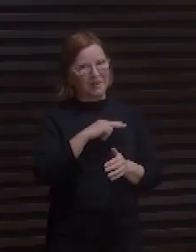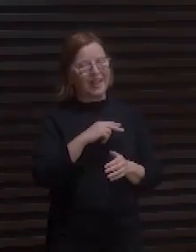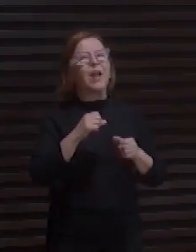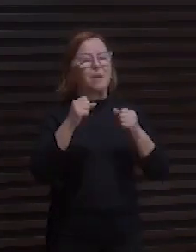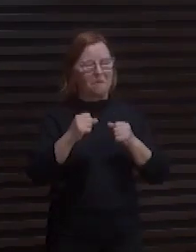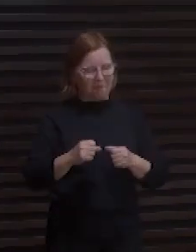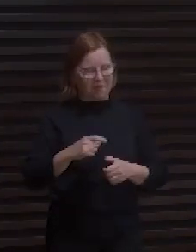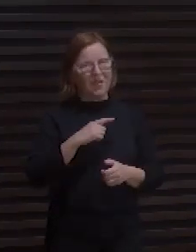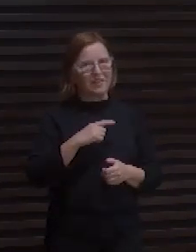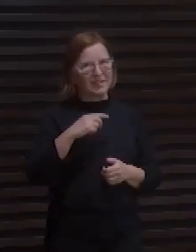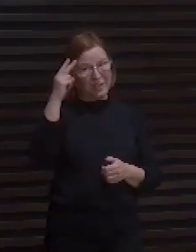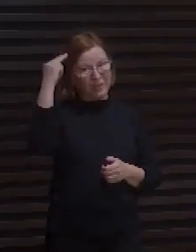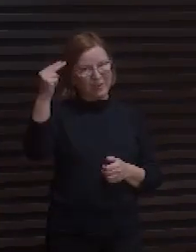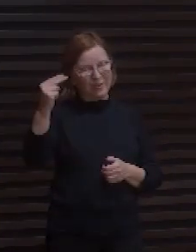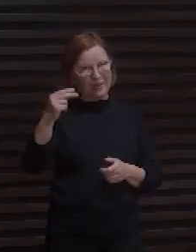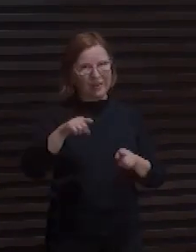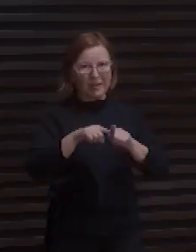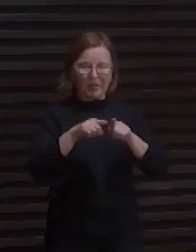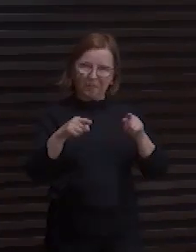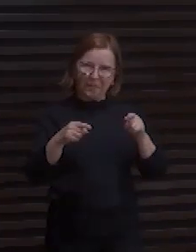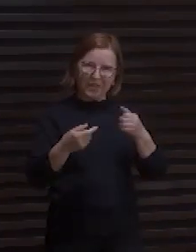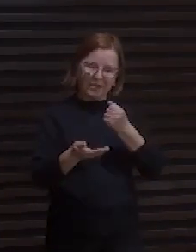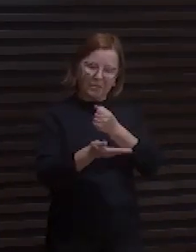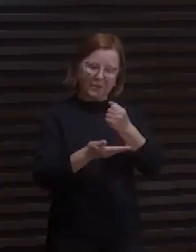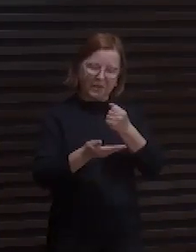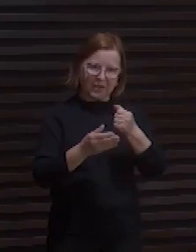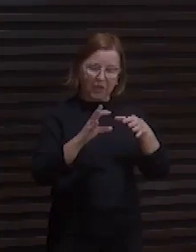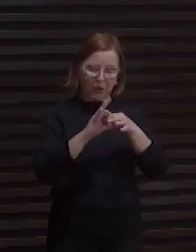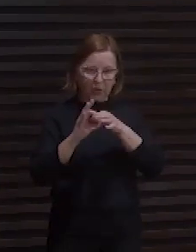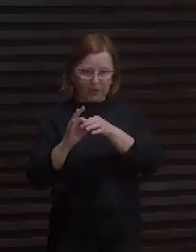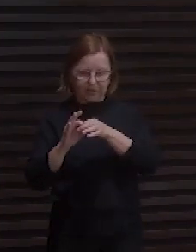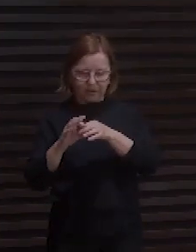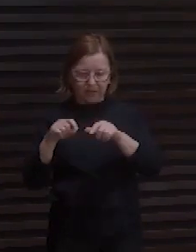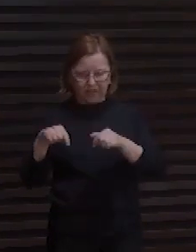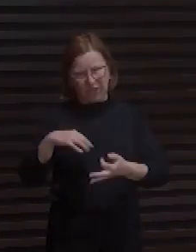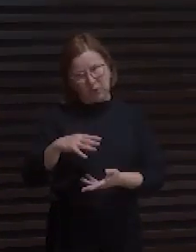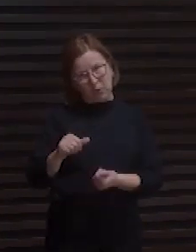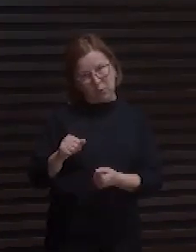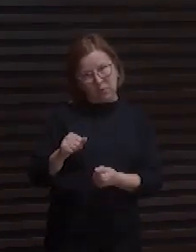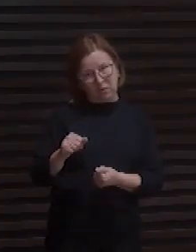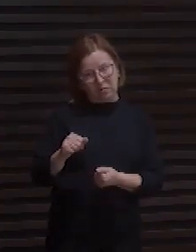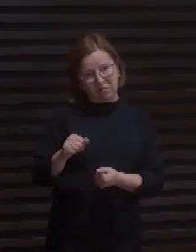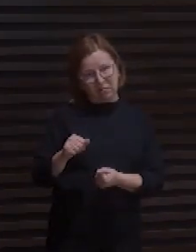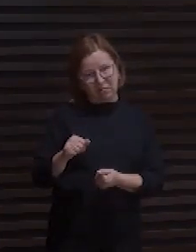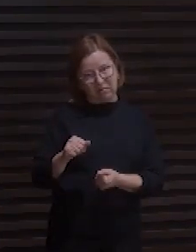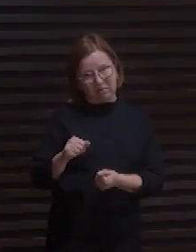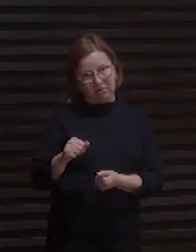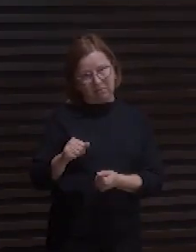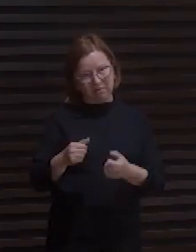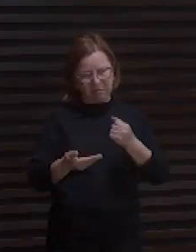estão fundamentados em conceitos e princípios mundanos? Eles estão fundamentados no